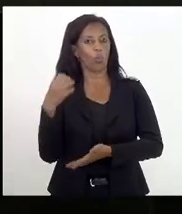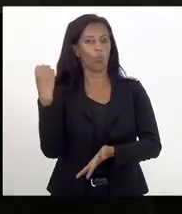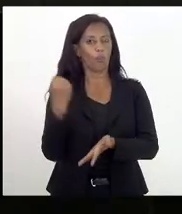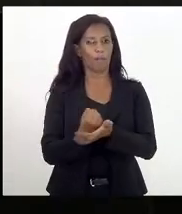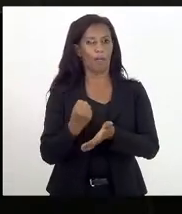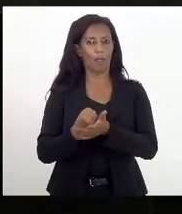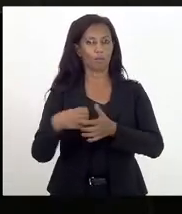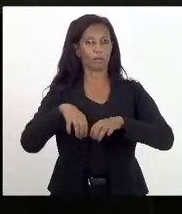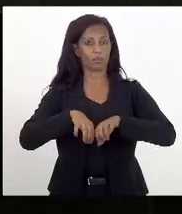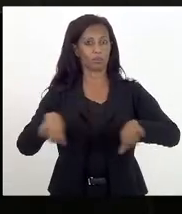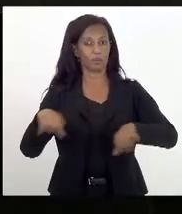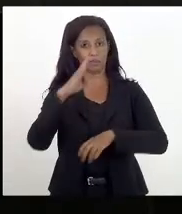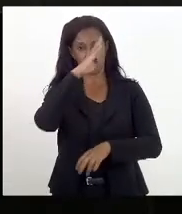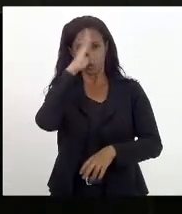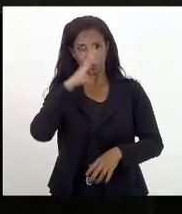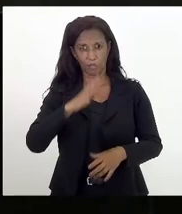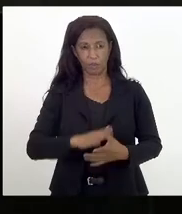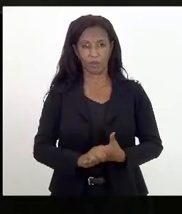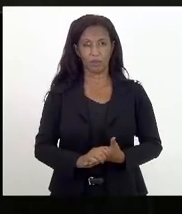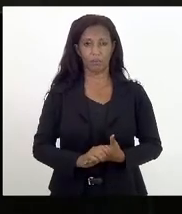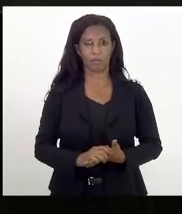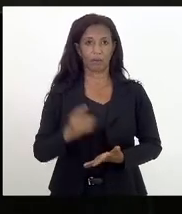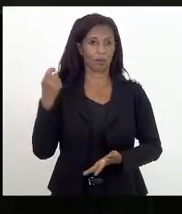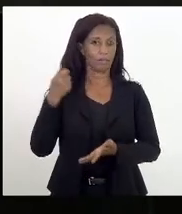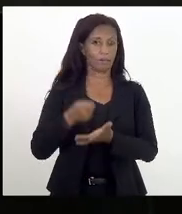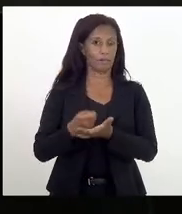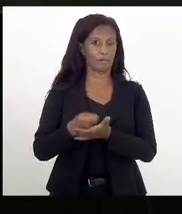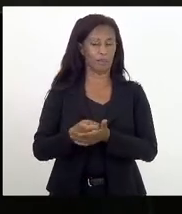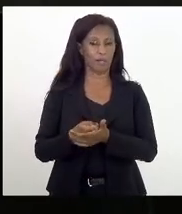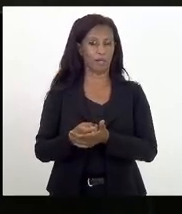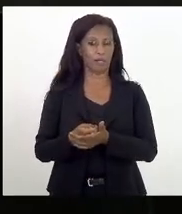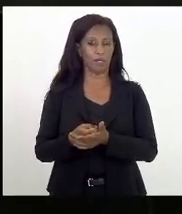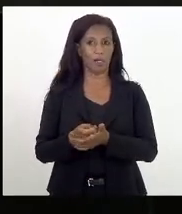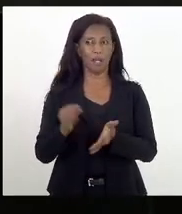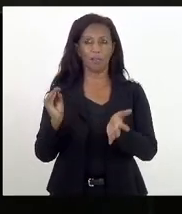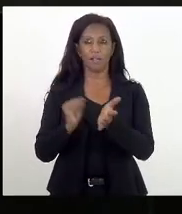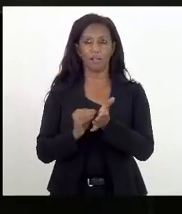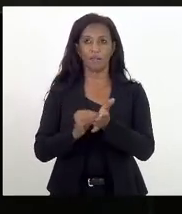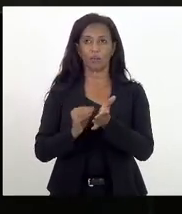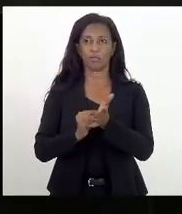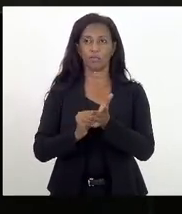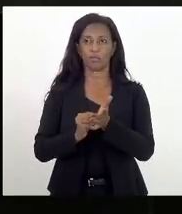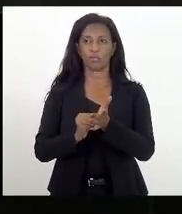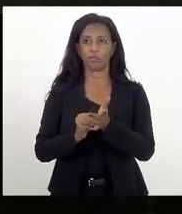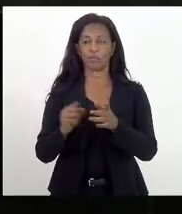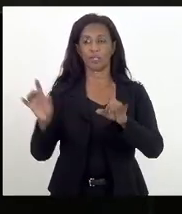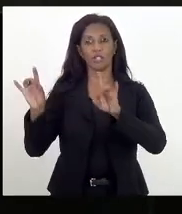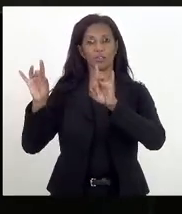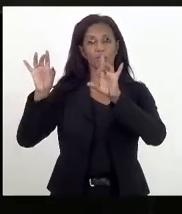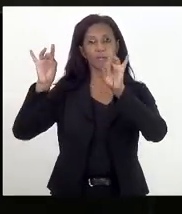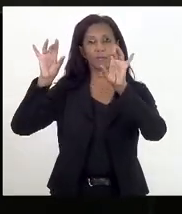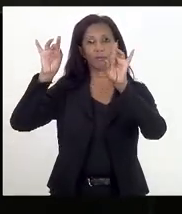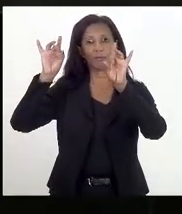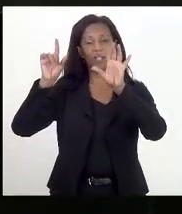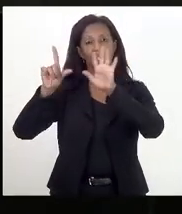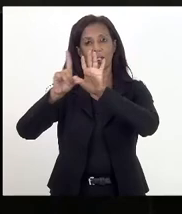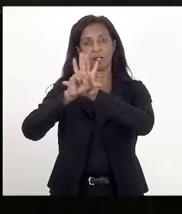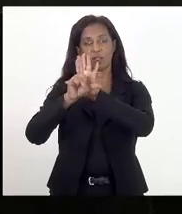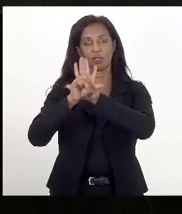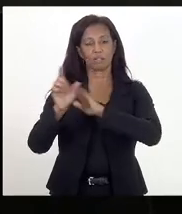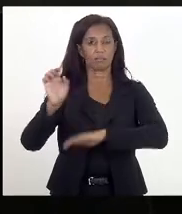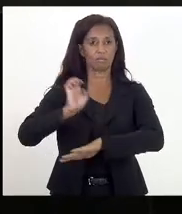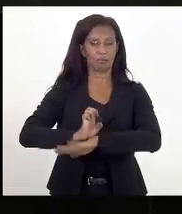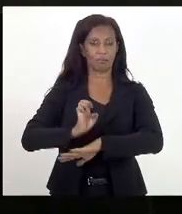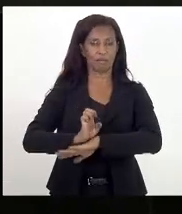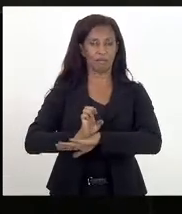regulatório de saneamento no Brasil que determina tarefas ausentes Federais e estaduais e em especial a legislações